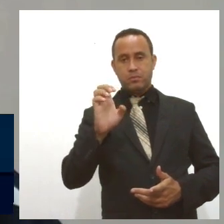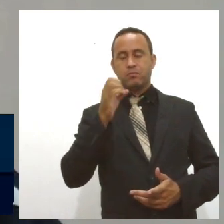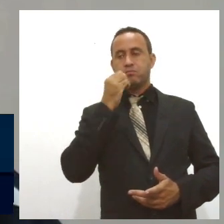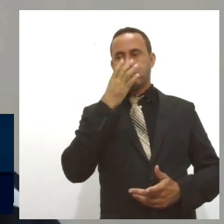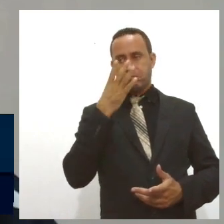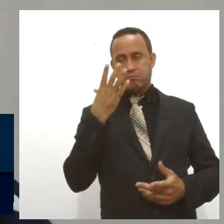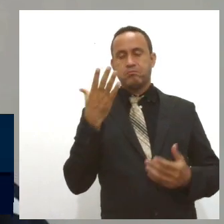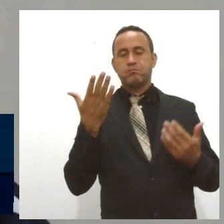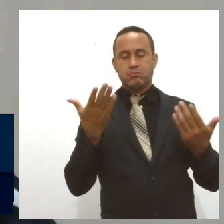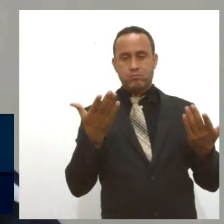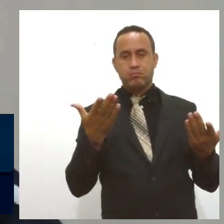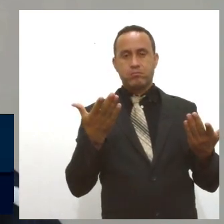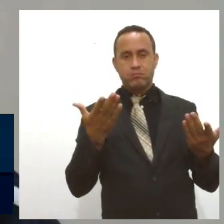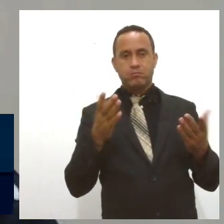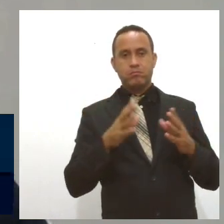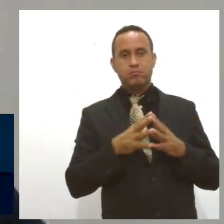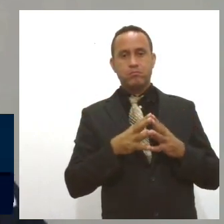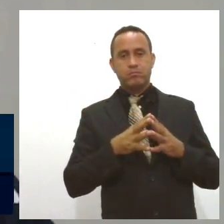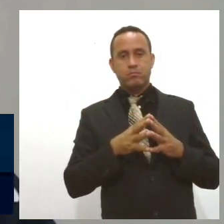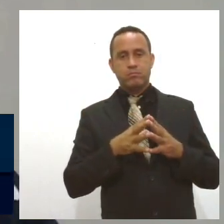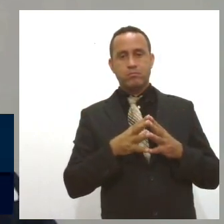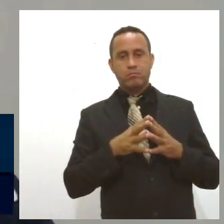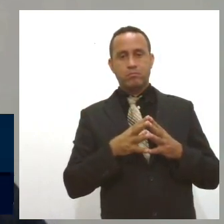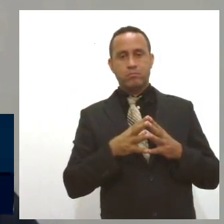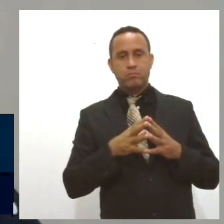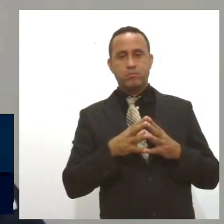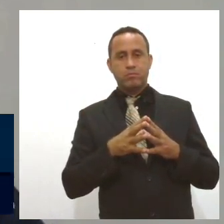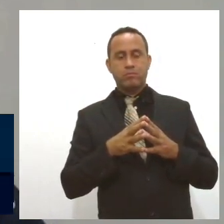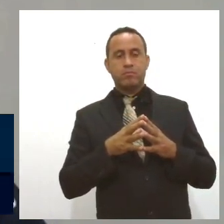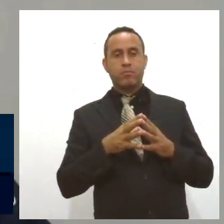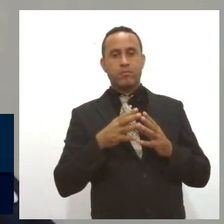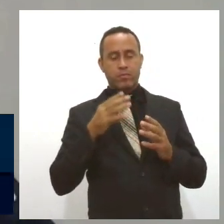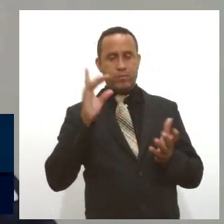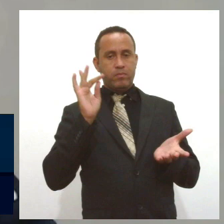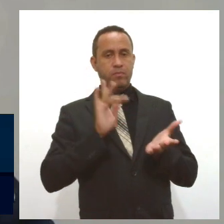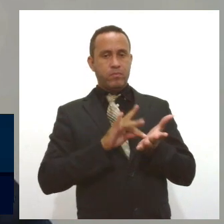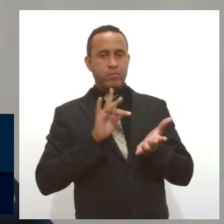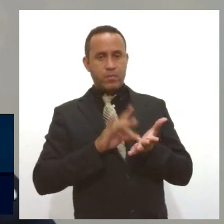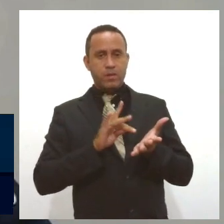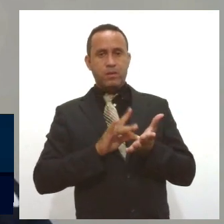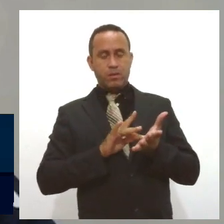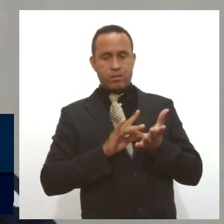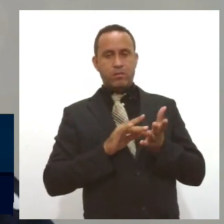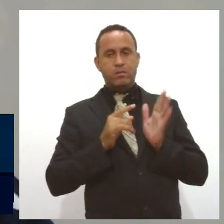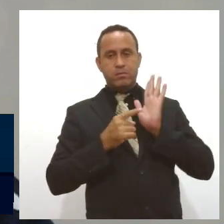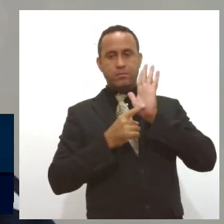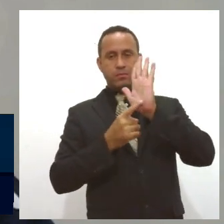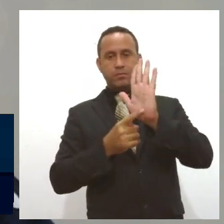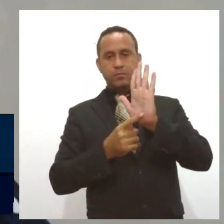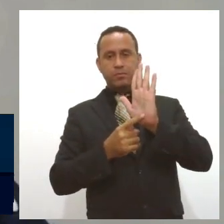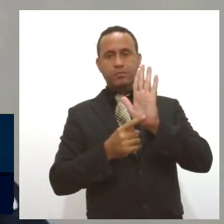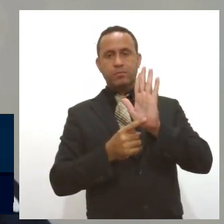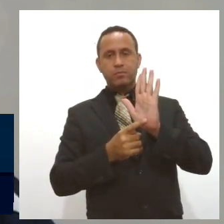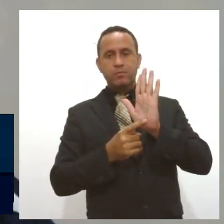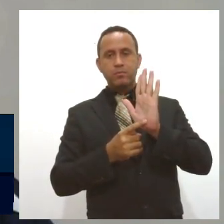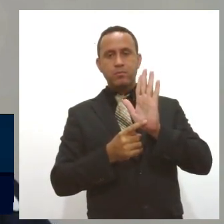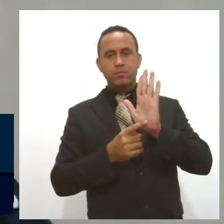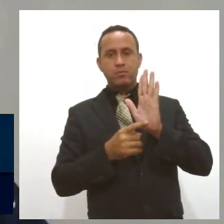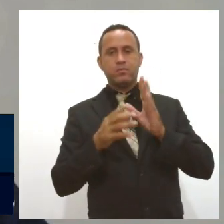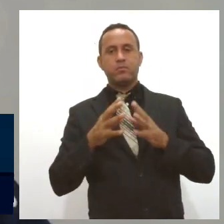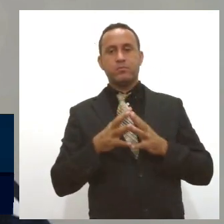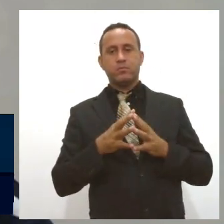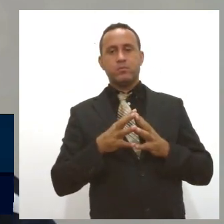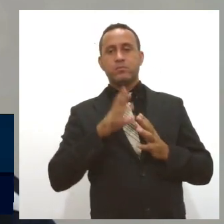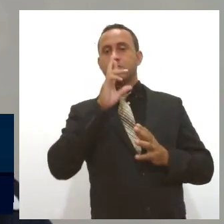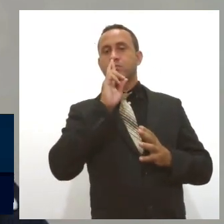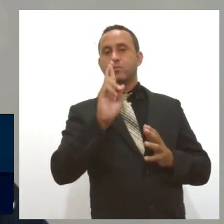extremamente pertinente e eram aspectos que eu, de fato, queria abordar, mas